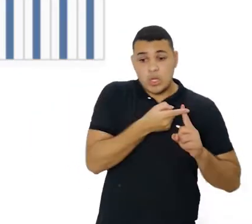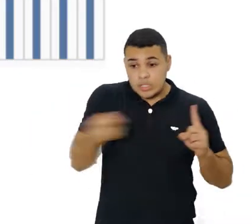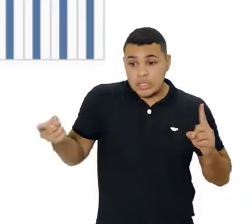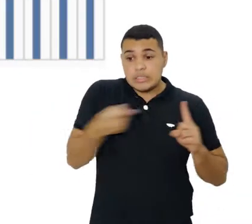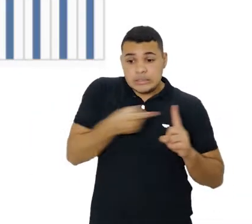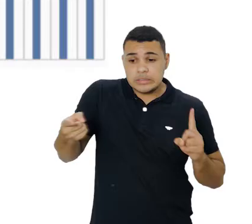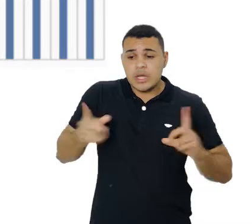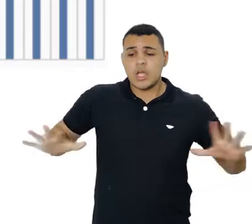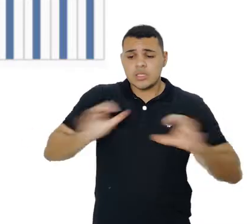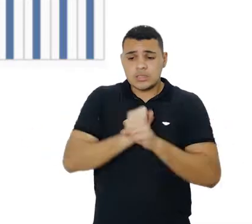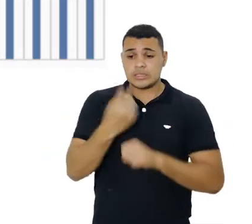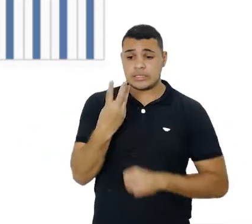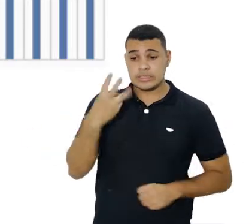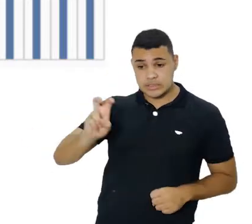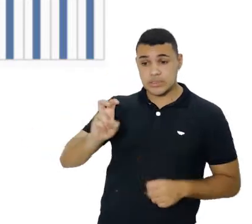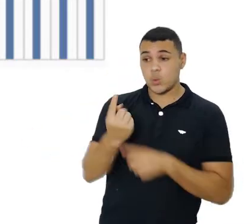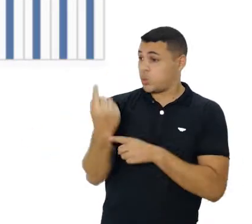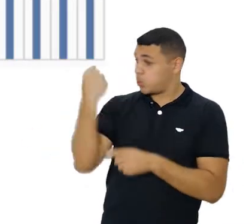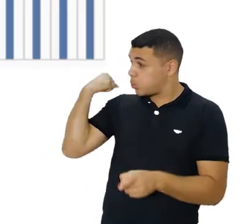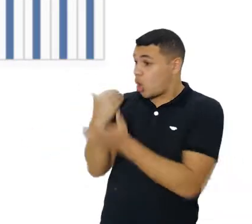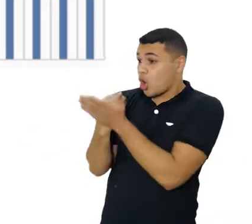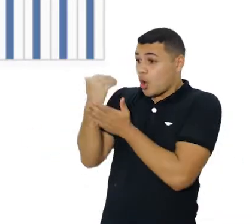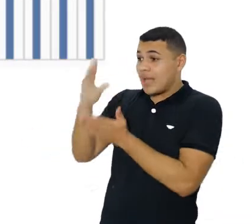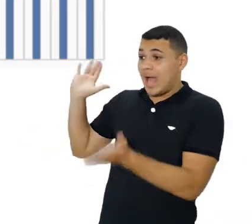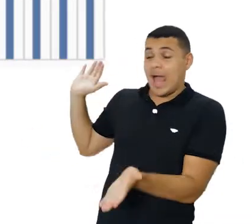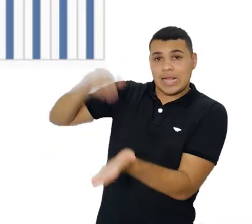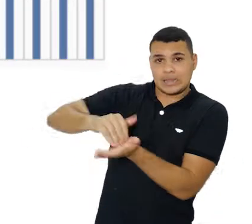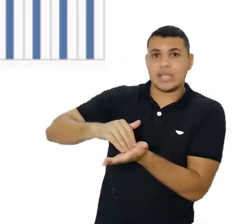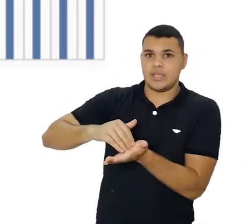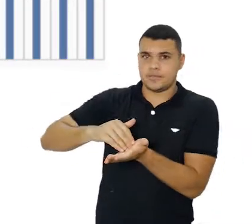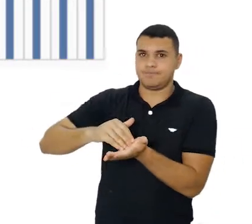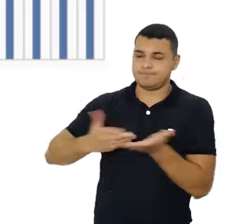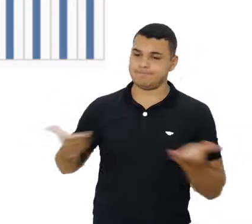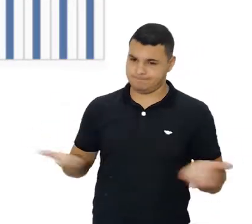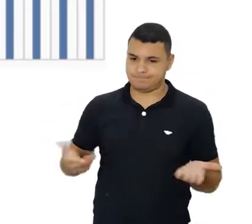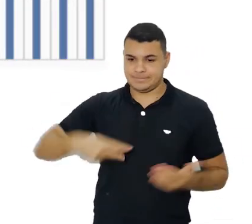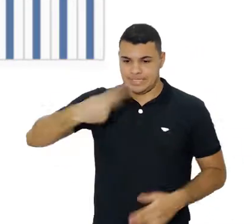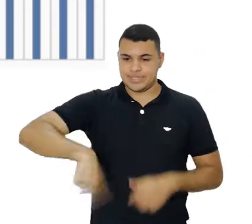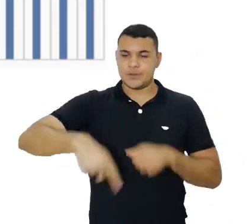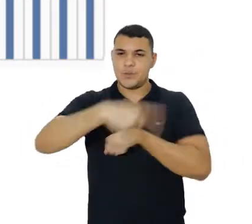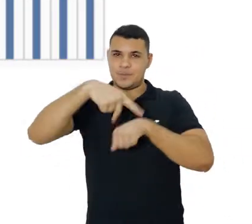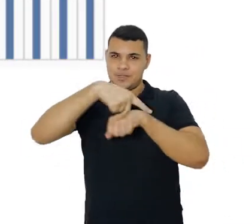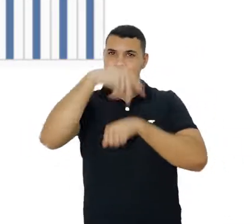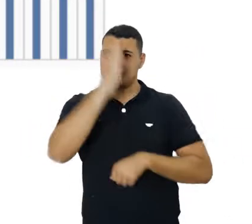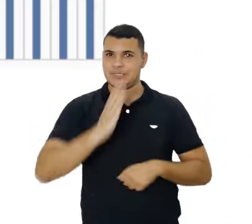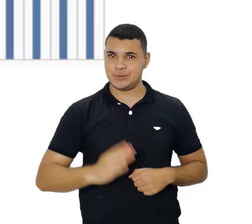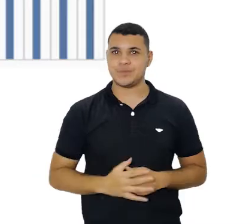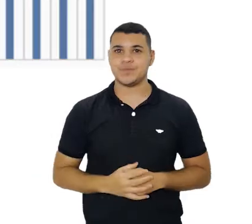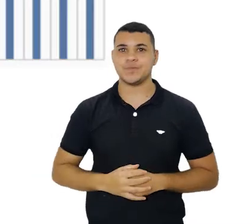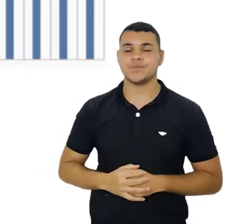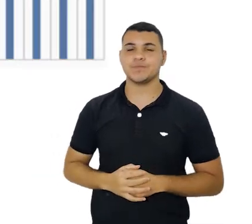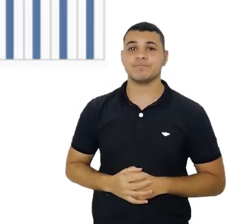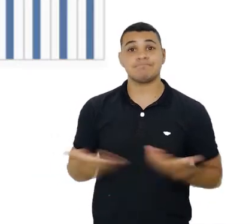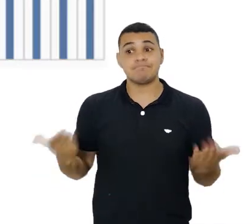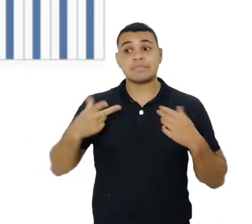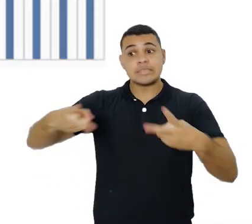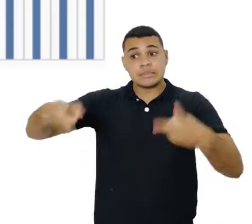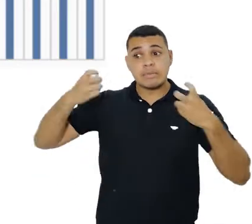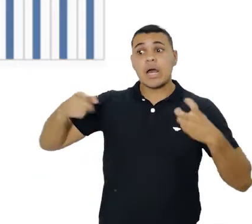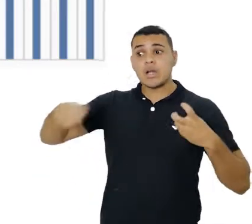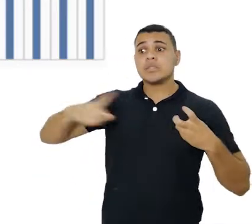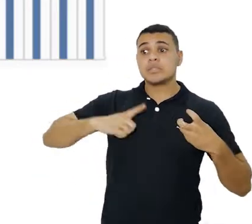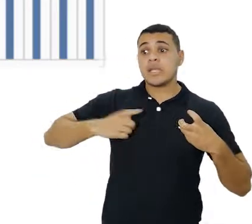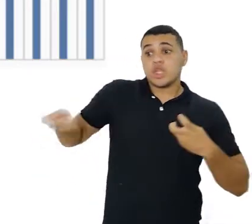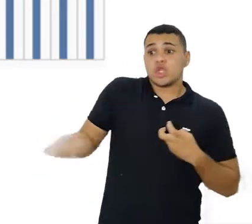por semana epidemiológica desde o início da epidemia aqui em nosso país. Tá? Vejam,